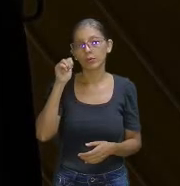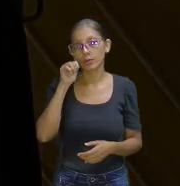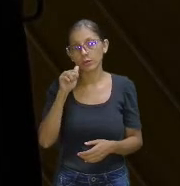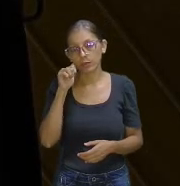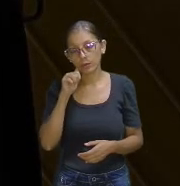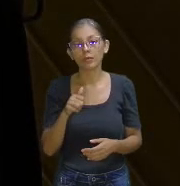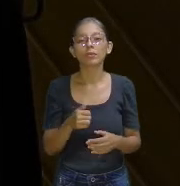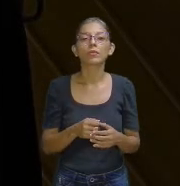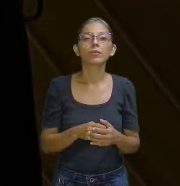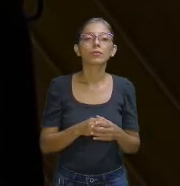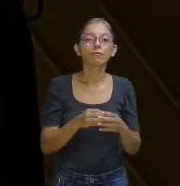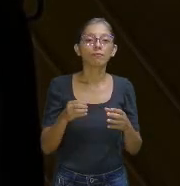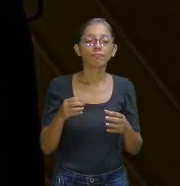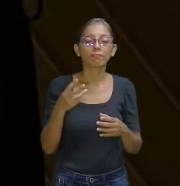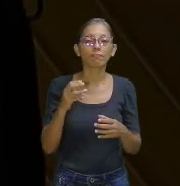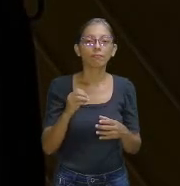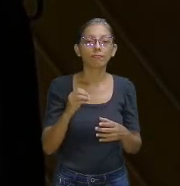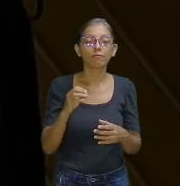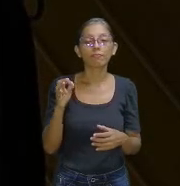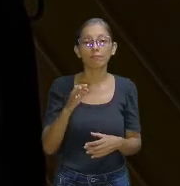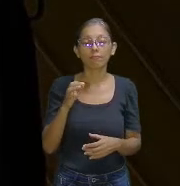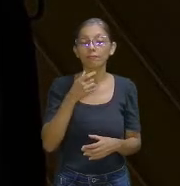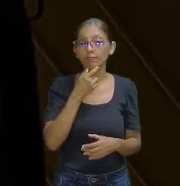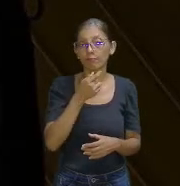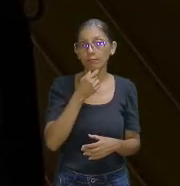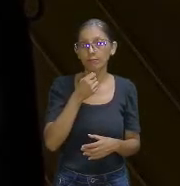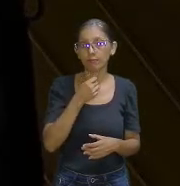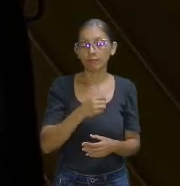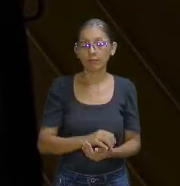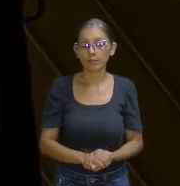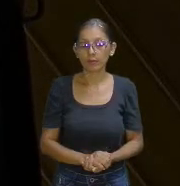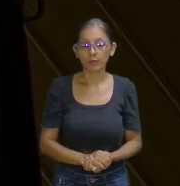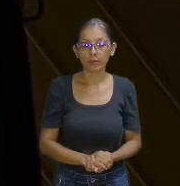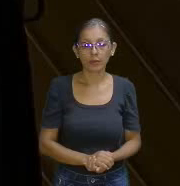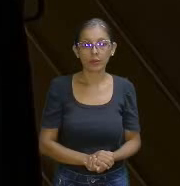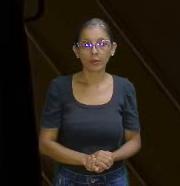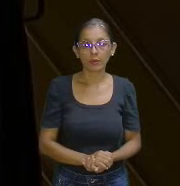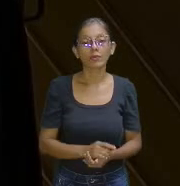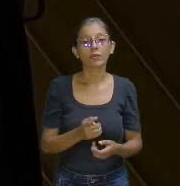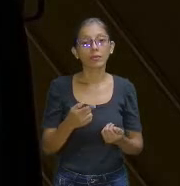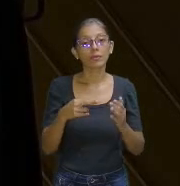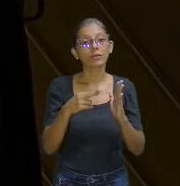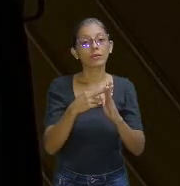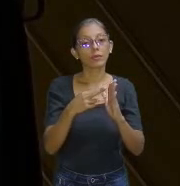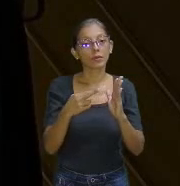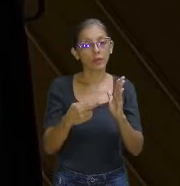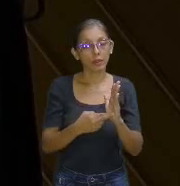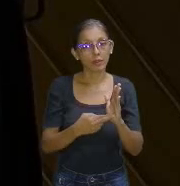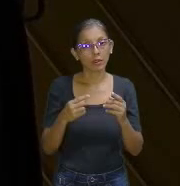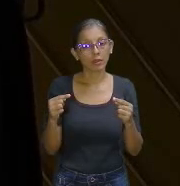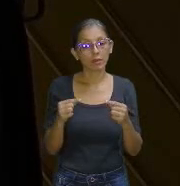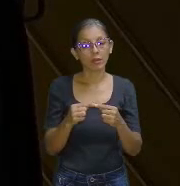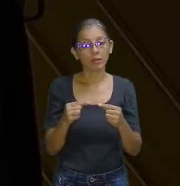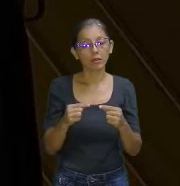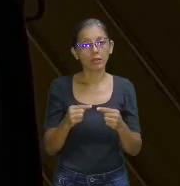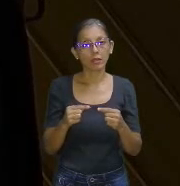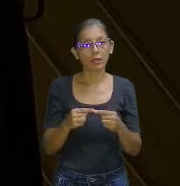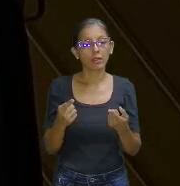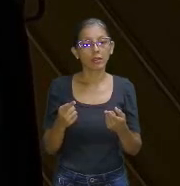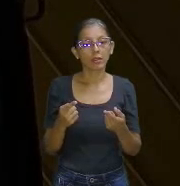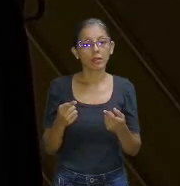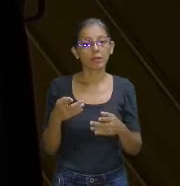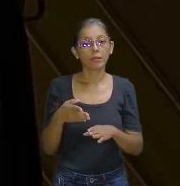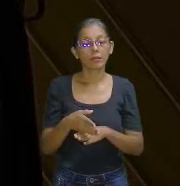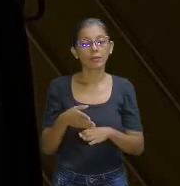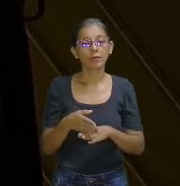imposição legal para que se atinja exatamente um desses limites. Trata-se de regra voltada à promoção da participação mínima de um dos gêneros,